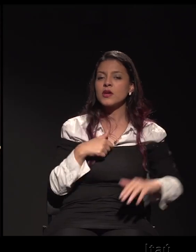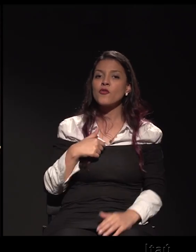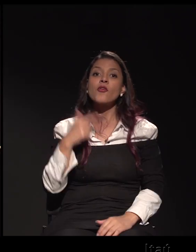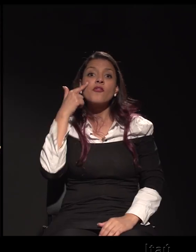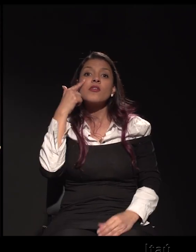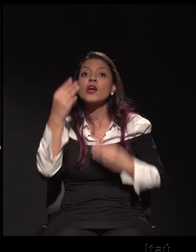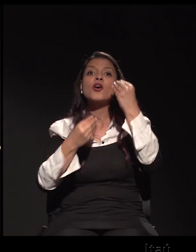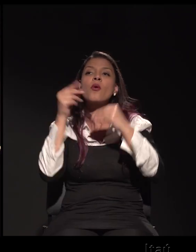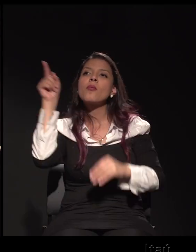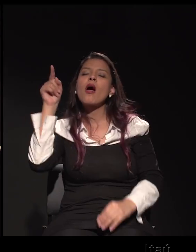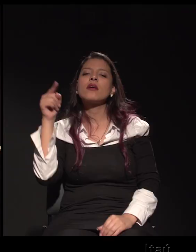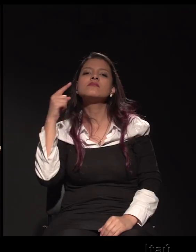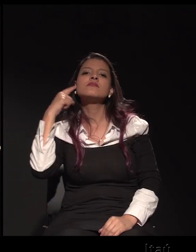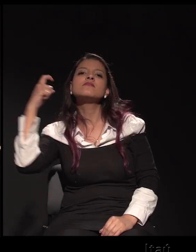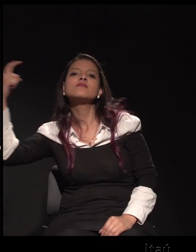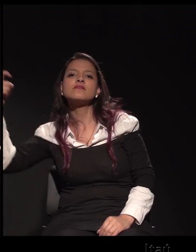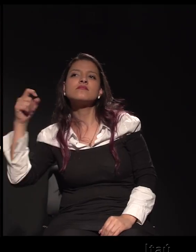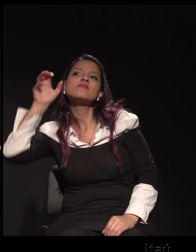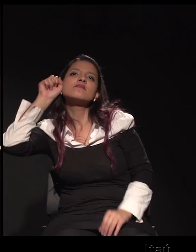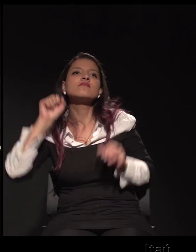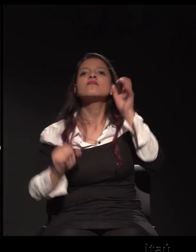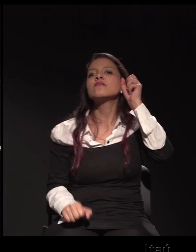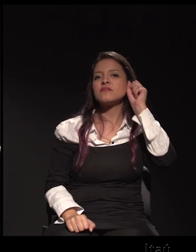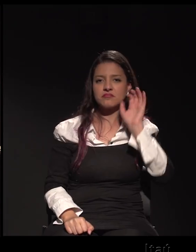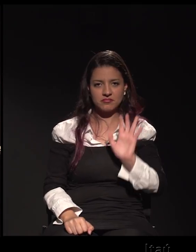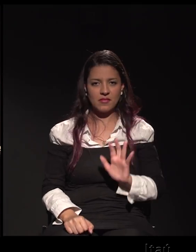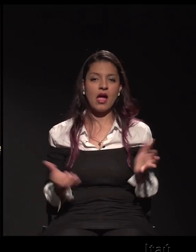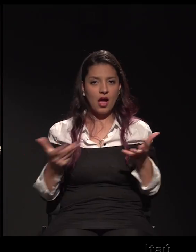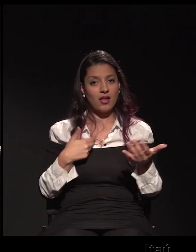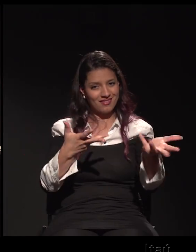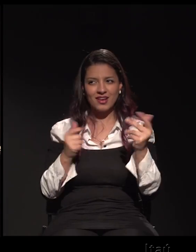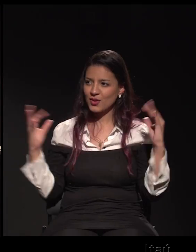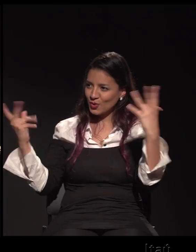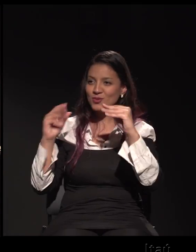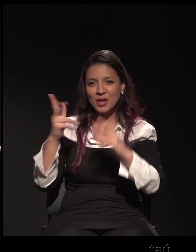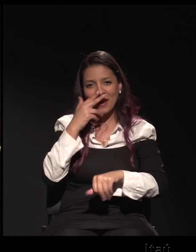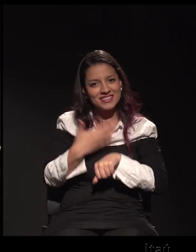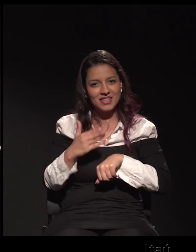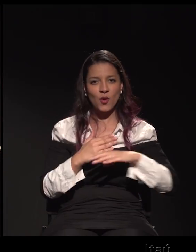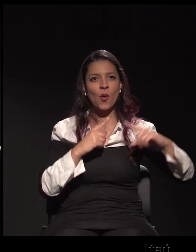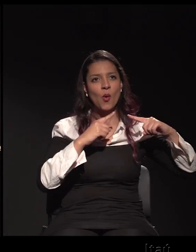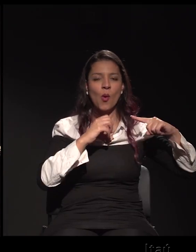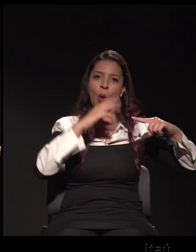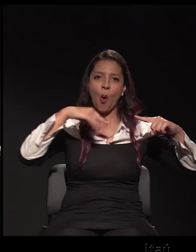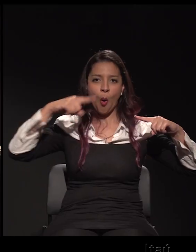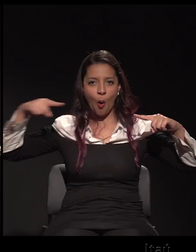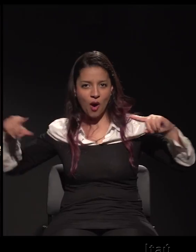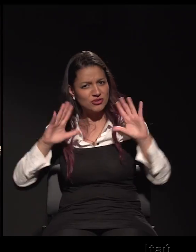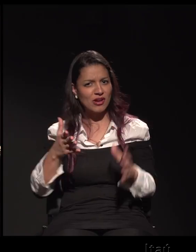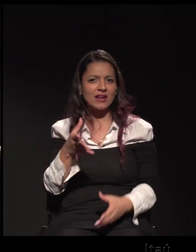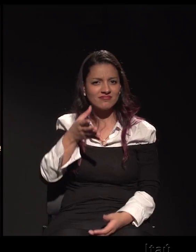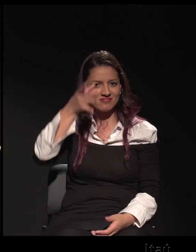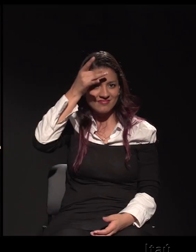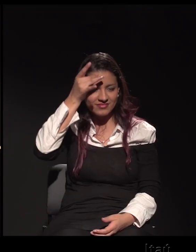paisagem. E aí eu vou convidar vocês, porque agora todo mundo já está super ensaiado, ok? Então, beleza